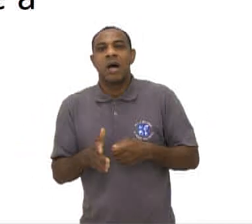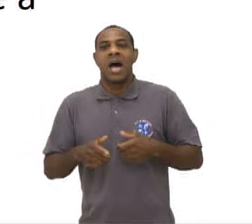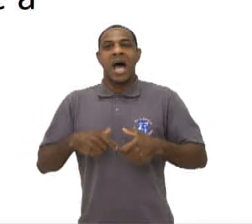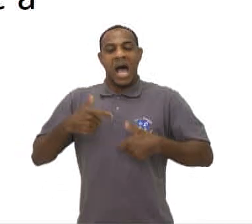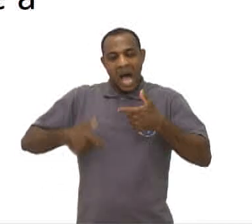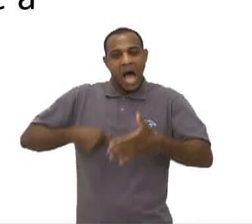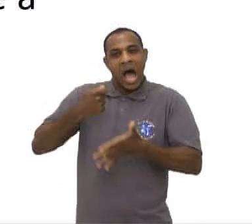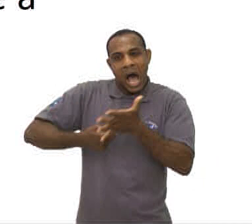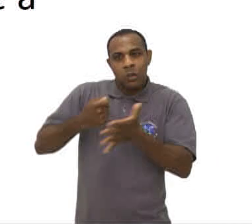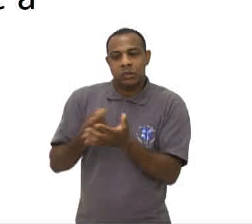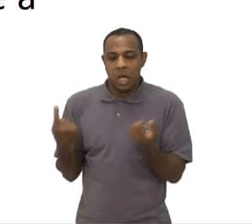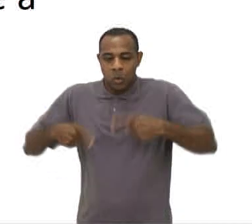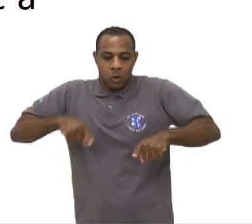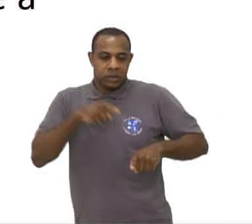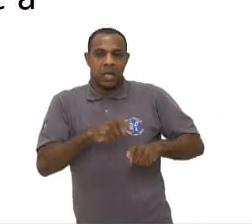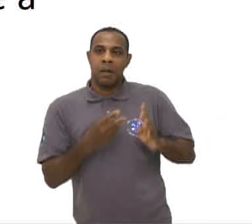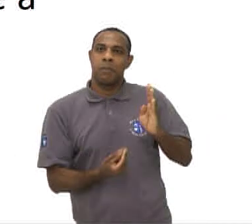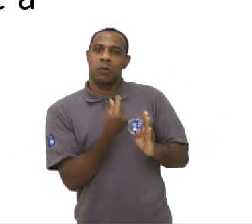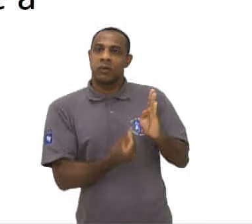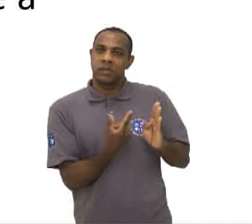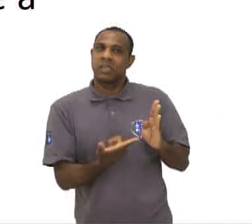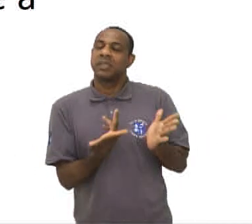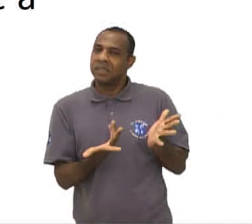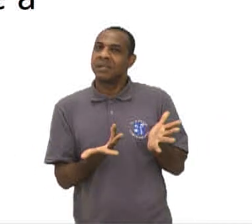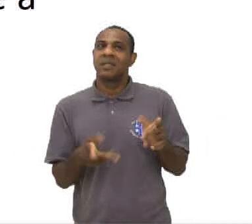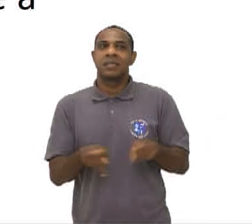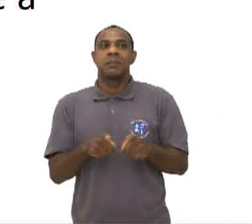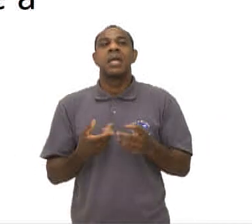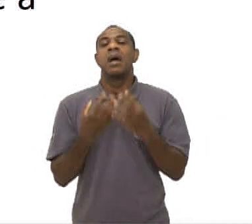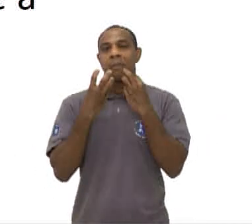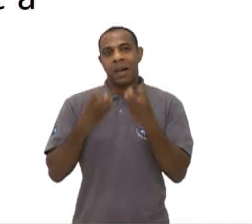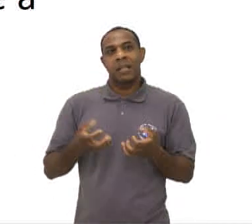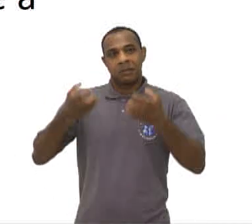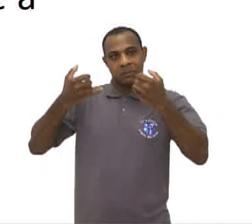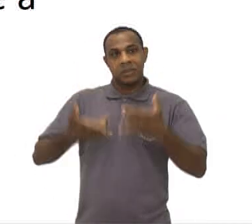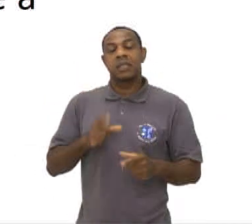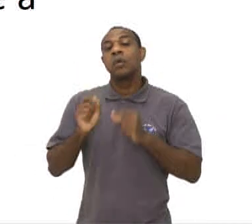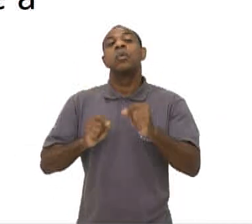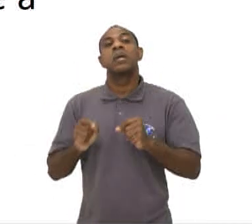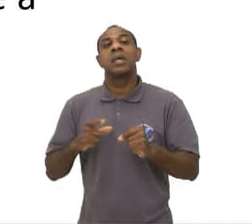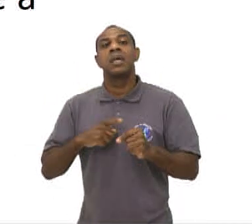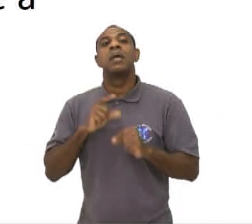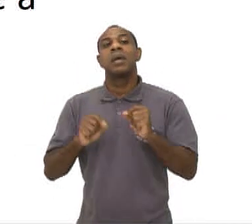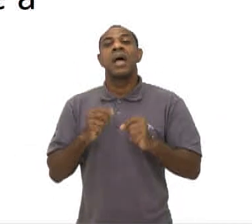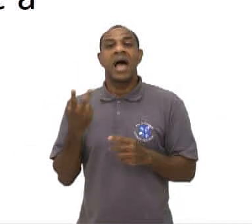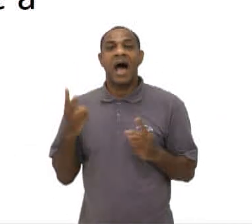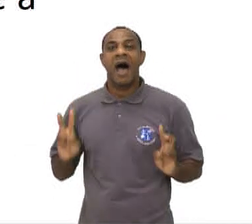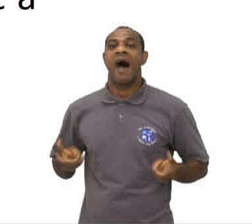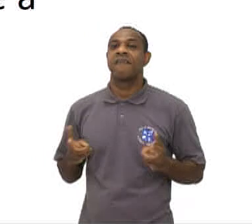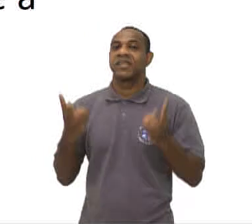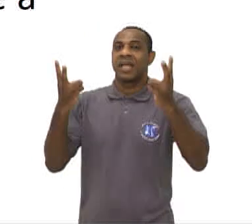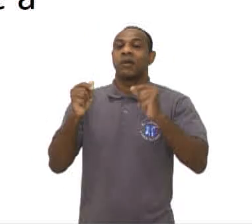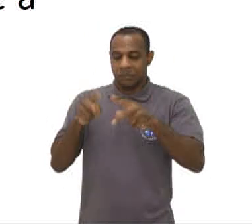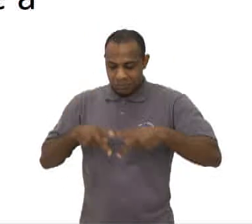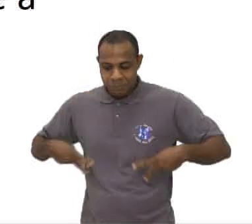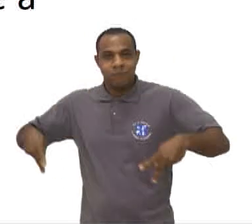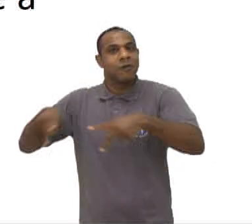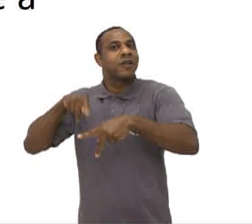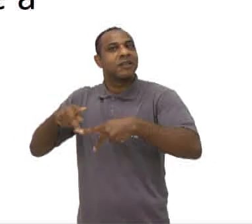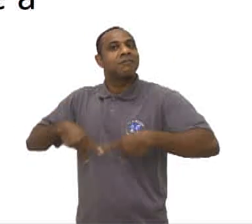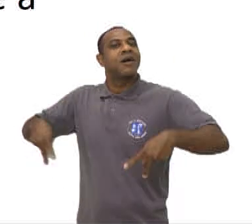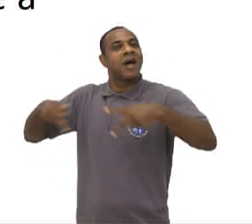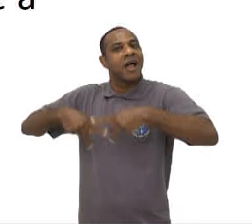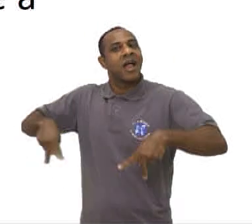burguesia começa com a sua própria existência. De acordo com Marx e Engels, o seu declínio e a vitória do proletariado